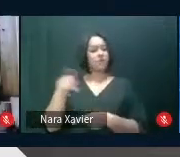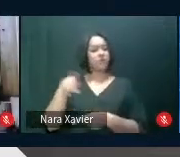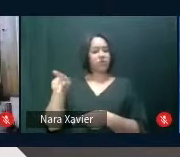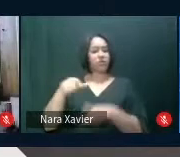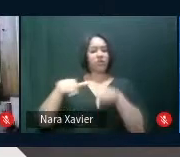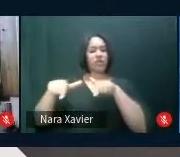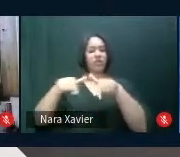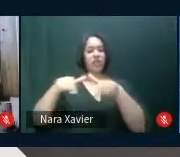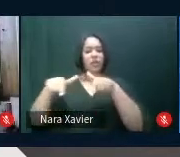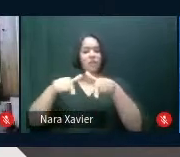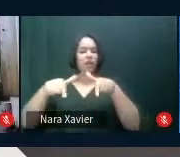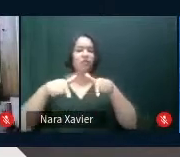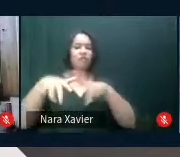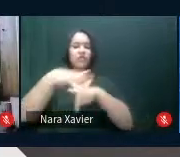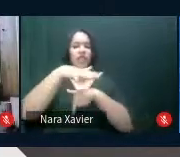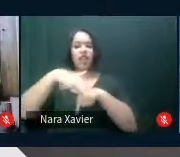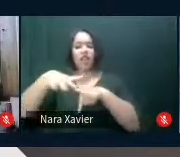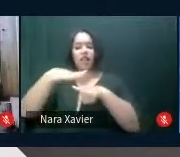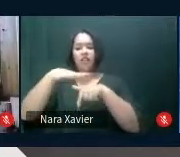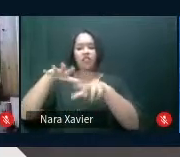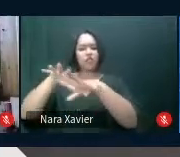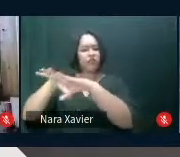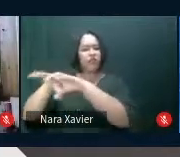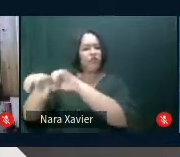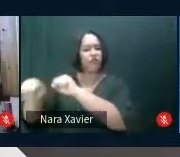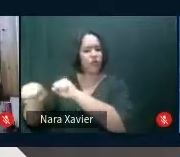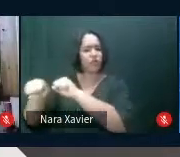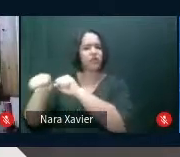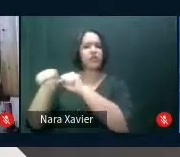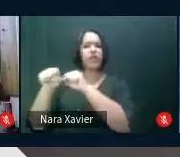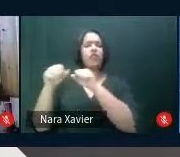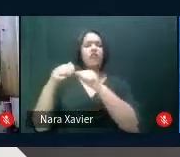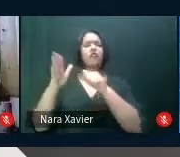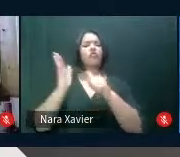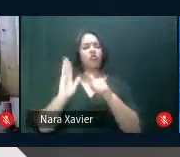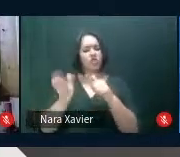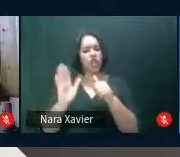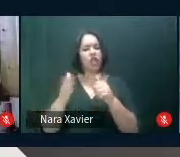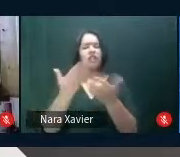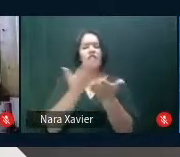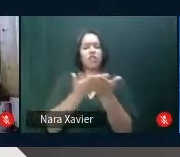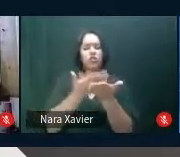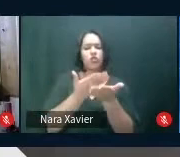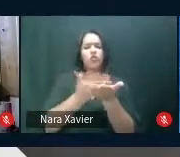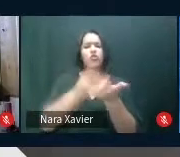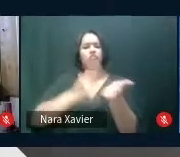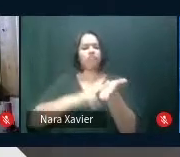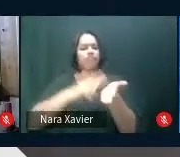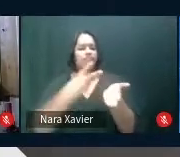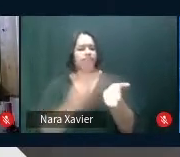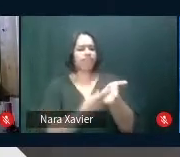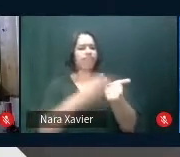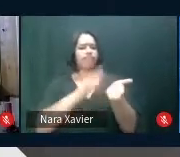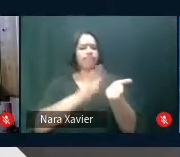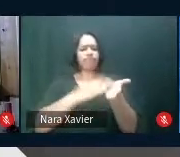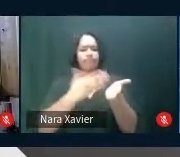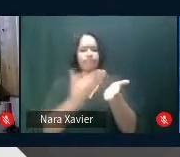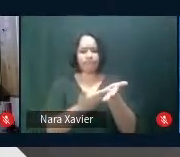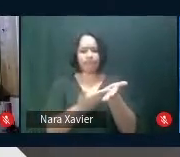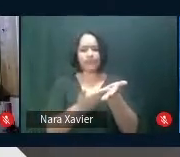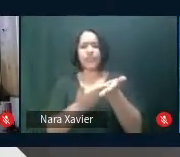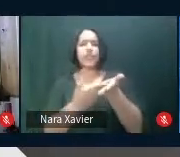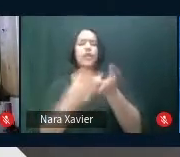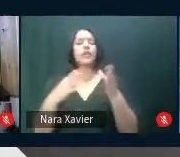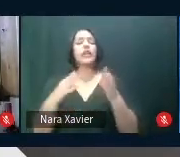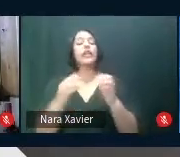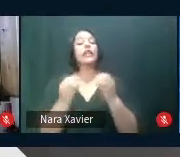né, de formação, estão à frente dos estudos da tradução e da interpretação, fazem parte de cursos da área